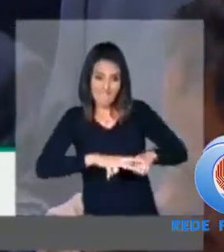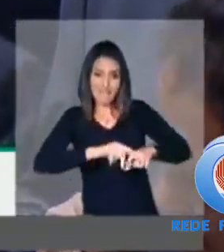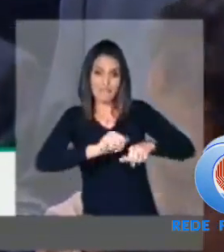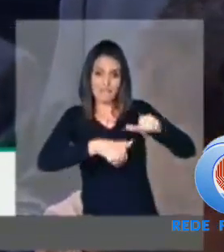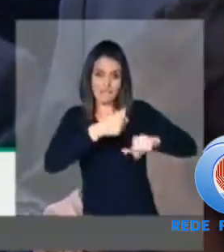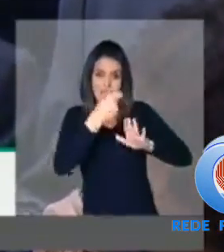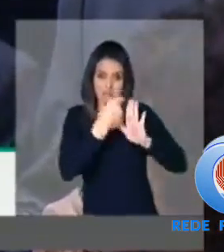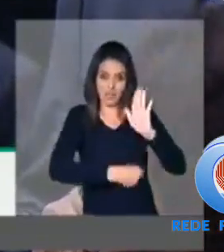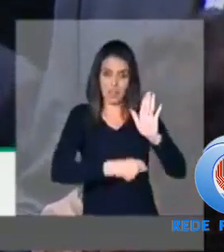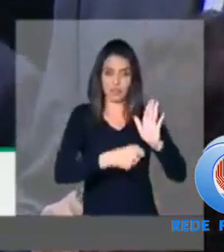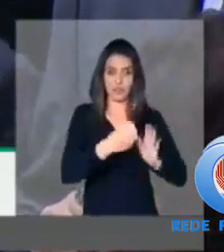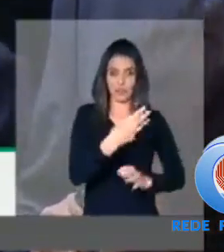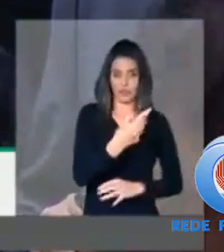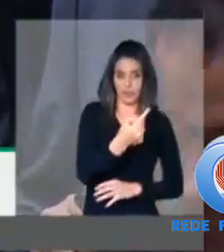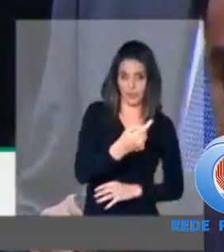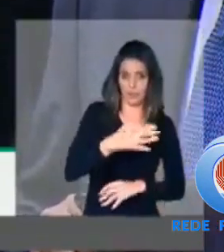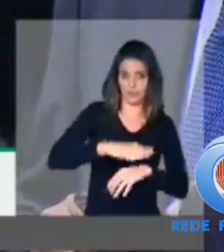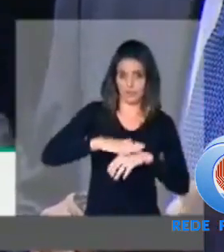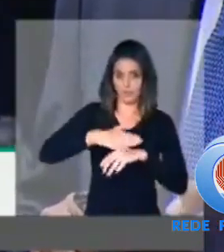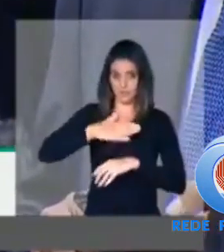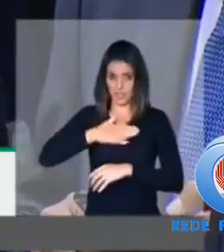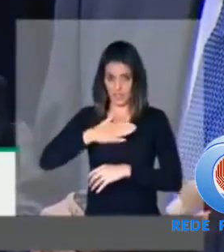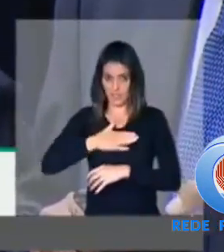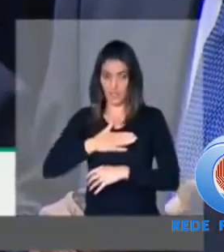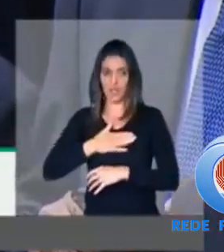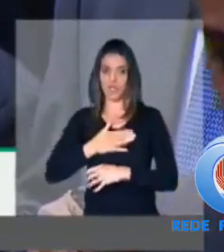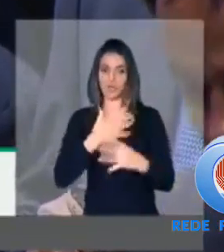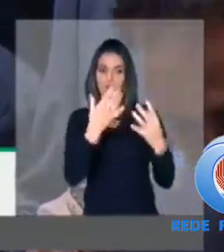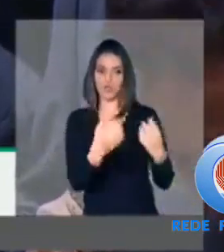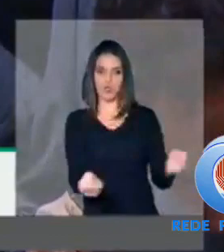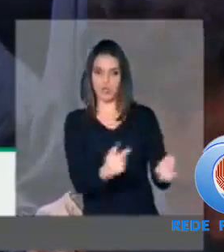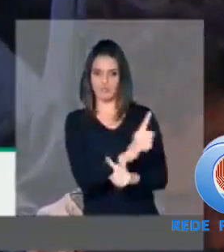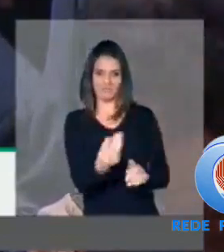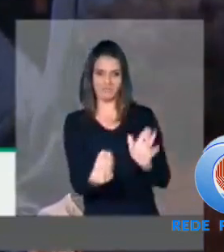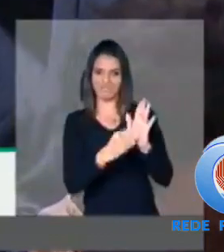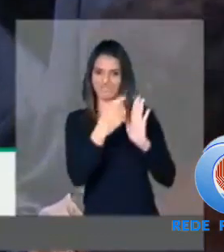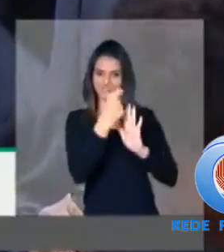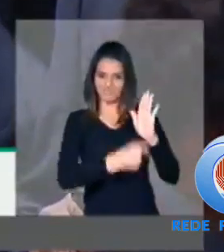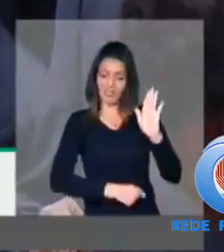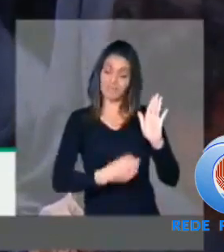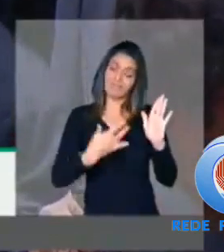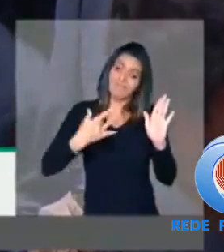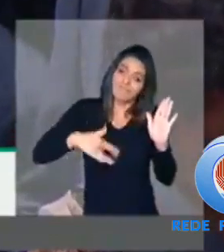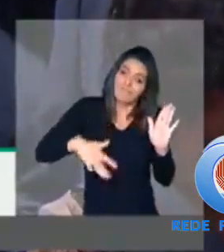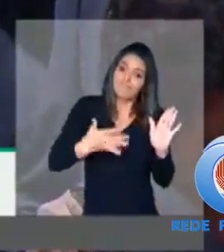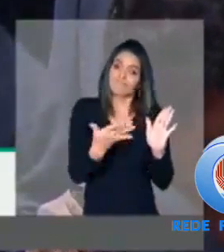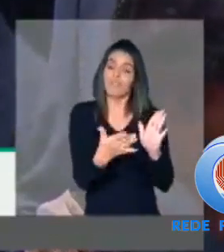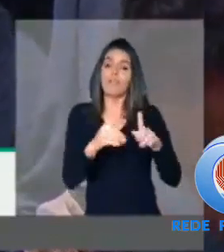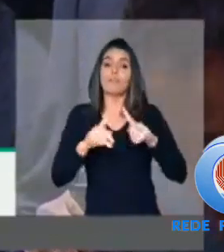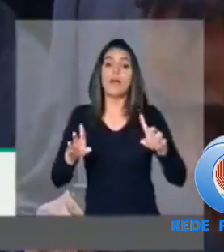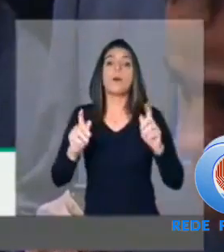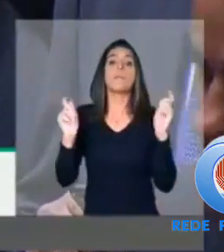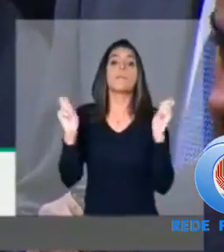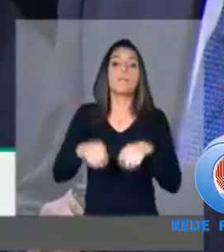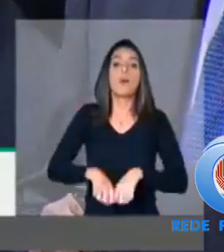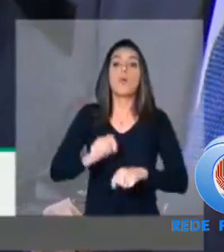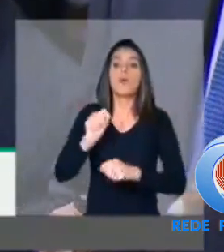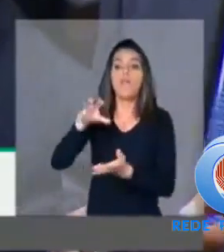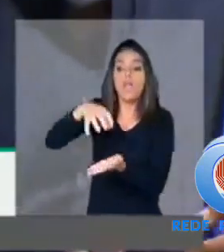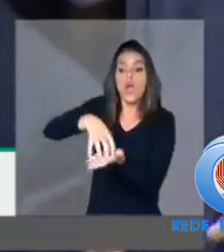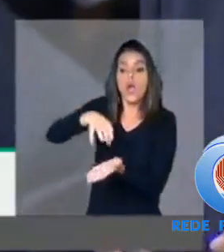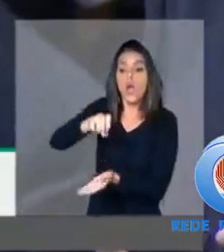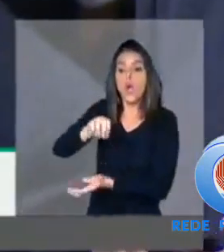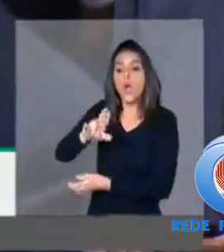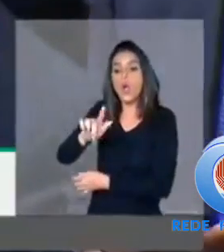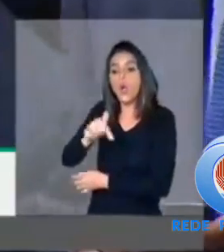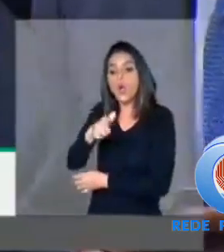A emenda 37 da minha autoria, presidente, que não foi acolhida, lamentavelmente, que permitia que um órgão público